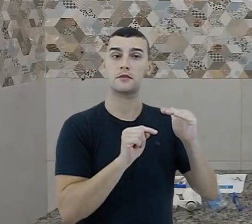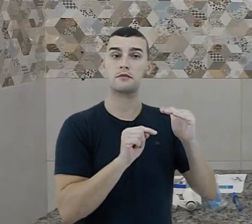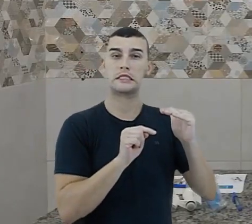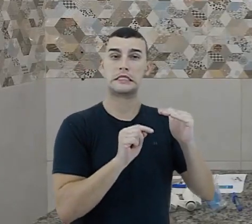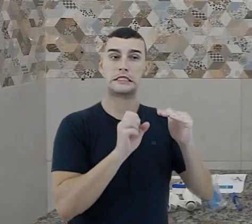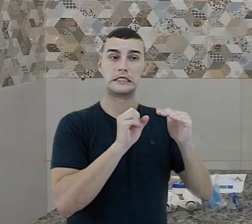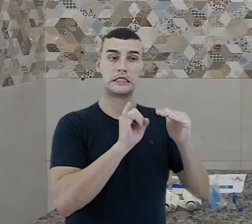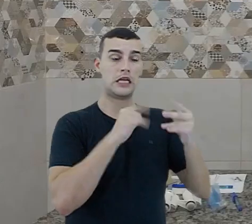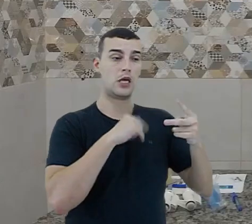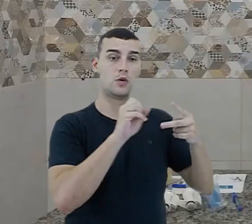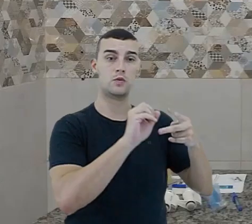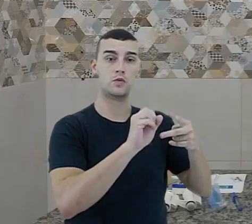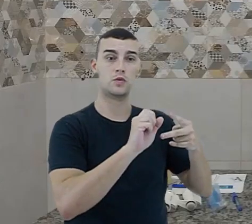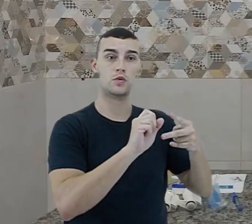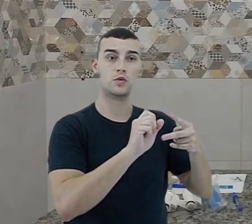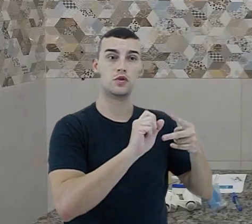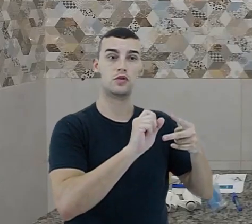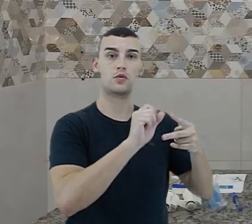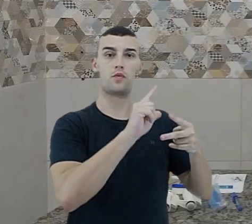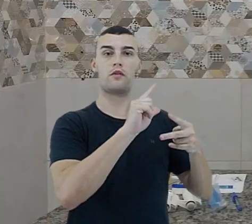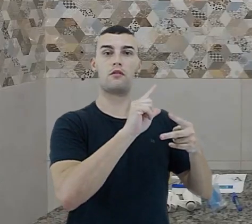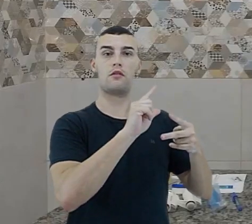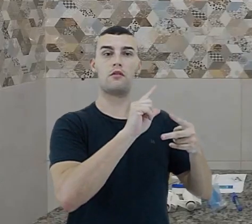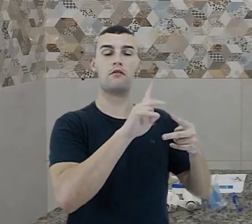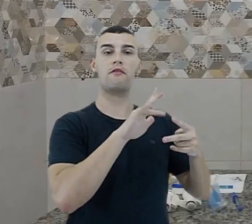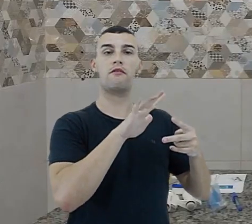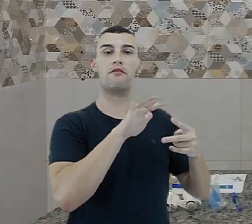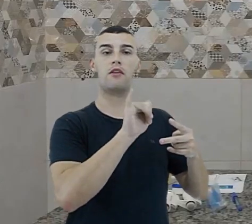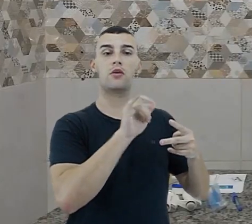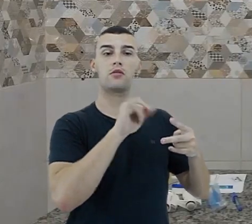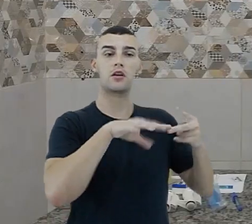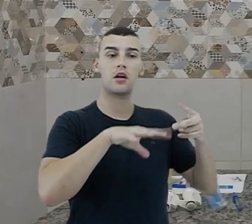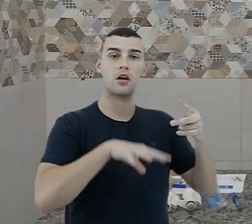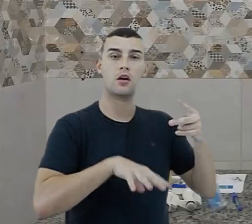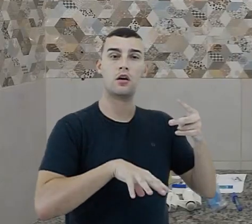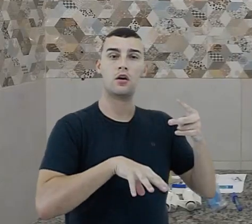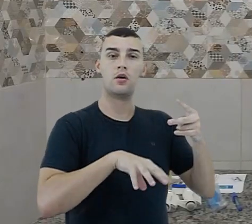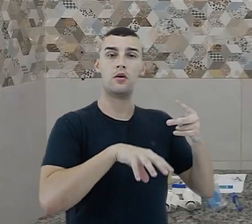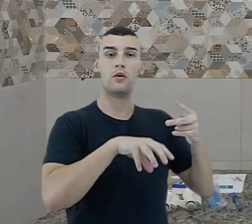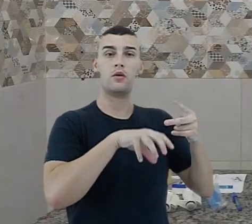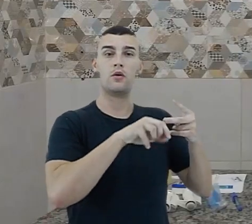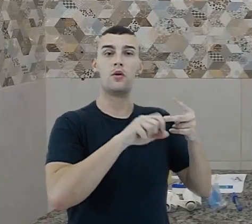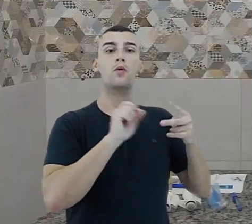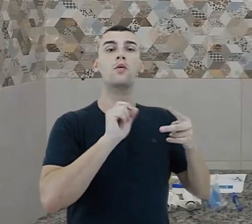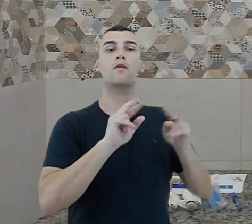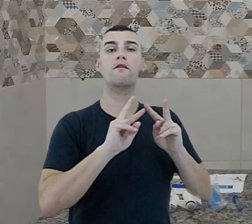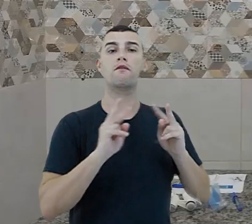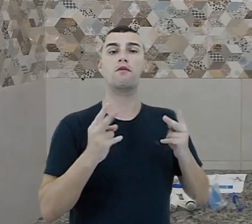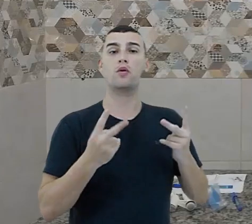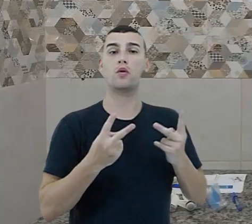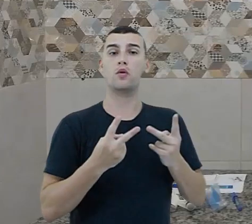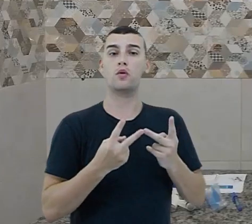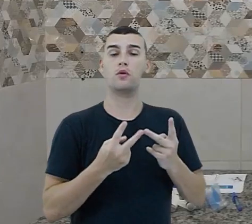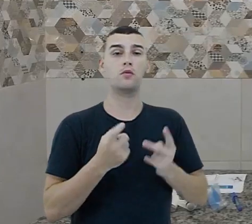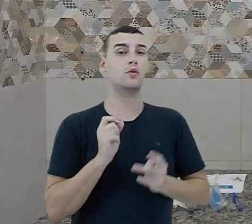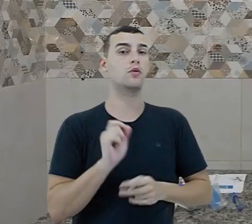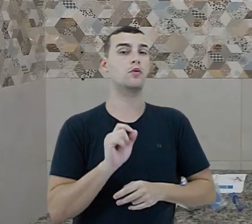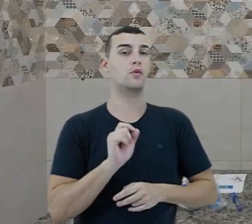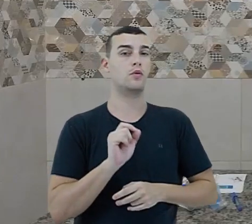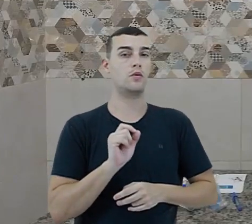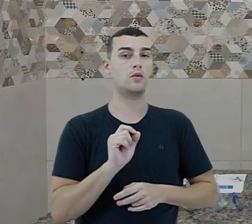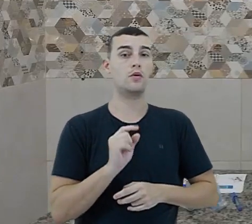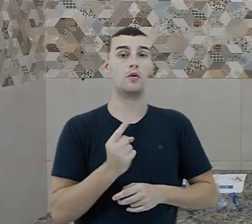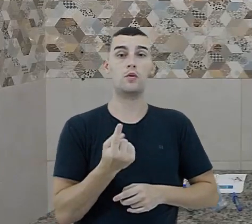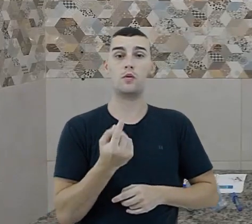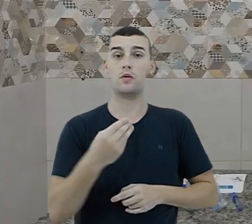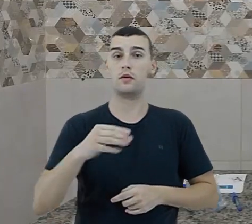estou garantindo que quando eu soltar esse pistão, vai ser aspirado, vai ser admitido na ponteira o volume, no